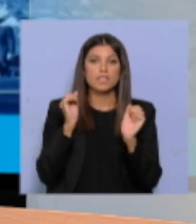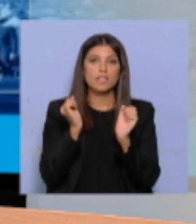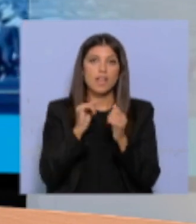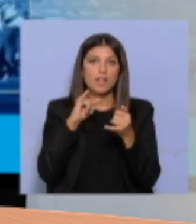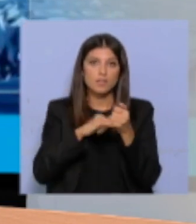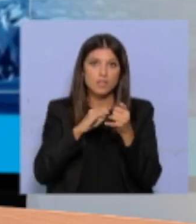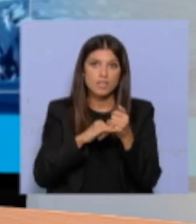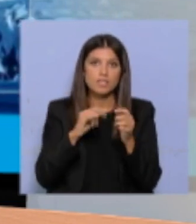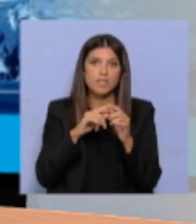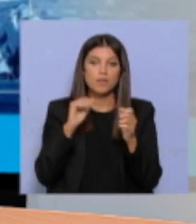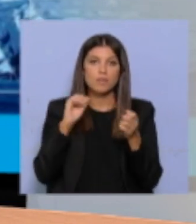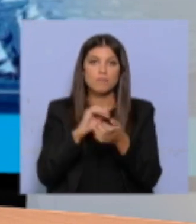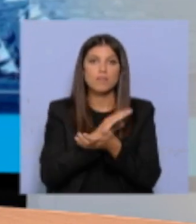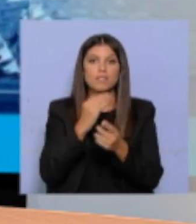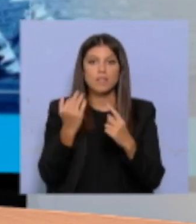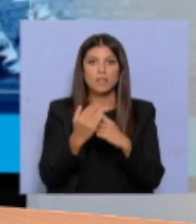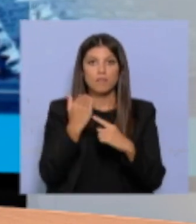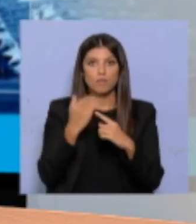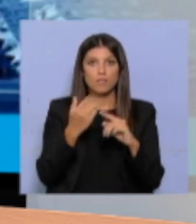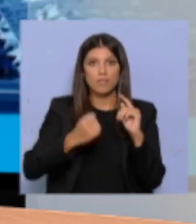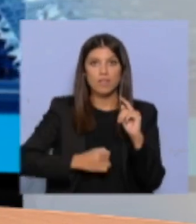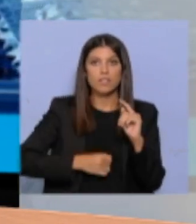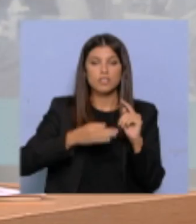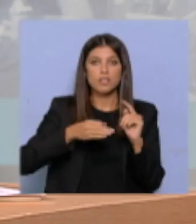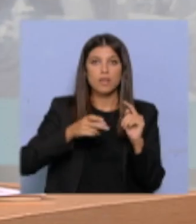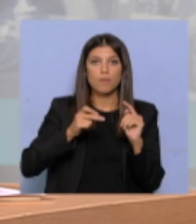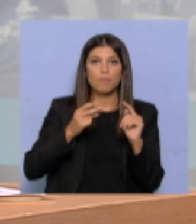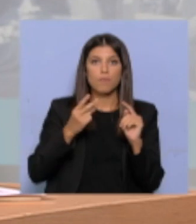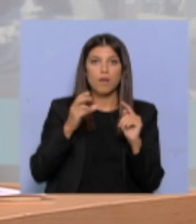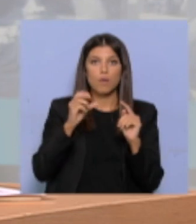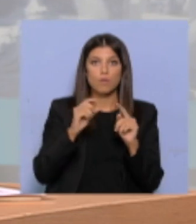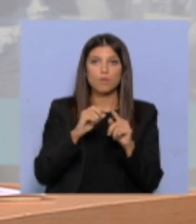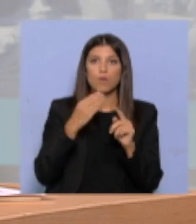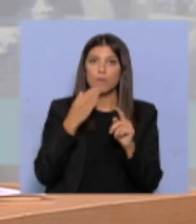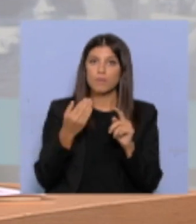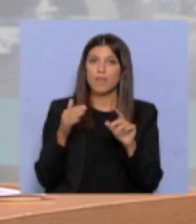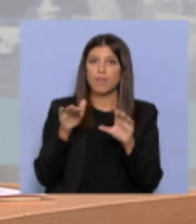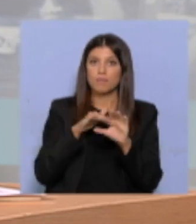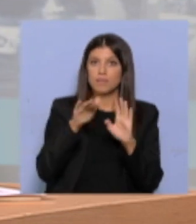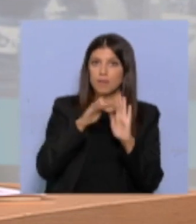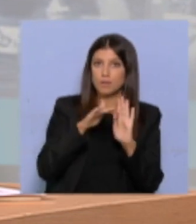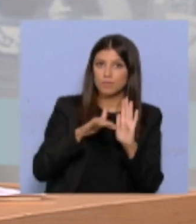de Inspiração Cristã, Paulo Ribeiro. Obrigado por estar aqui entre nós.